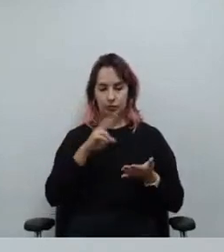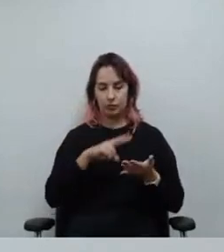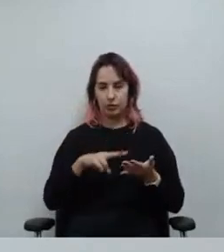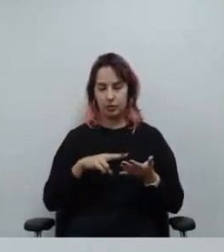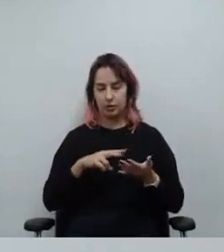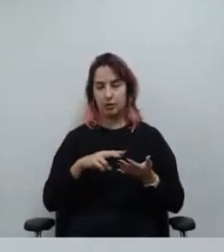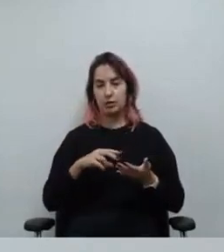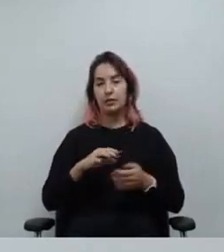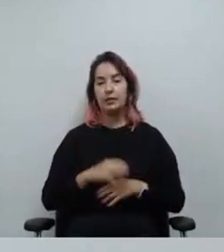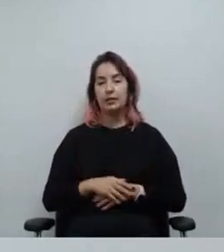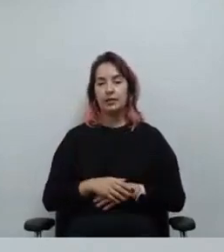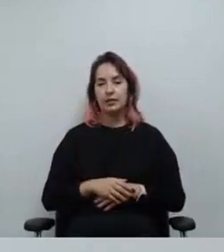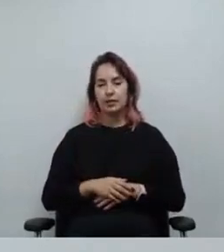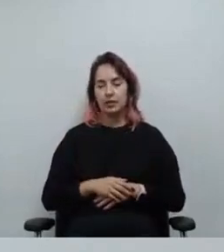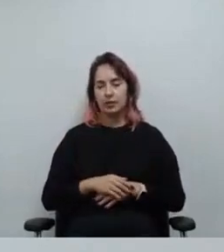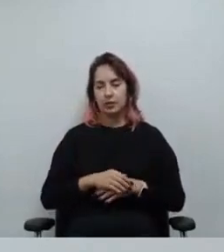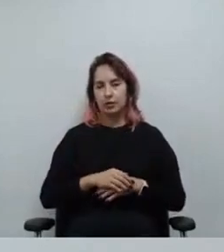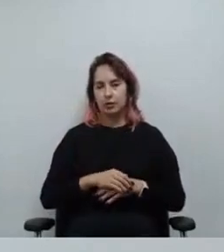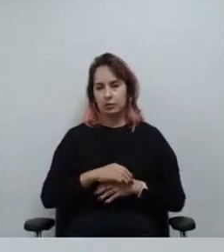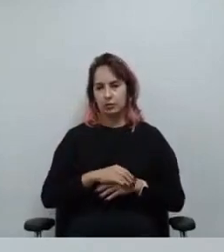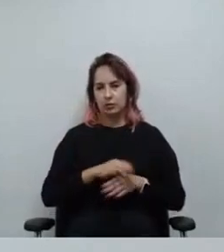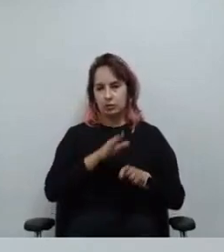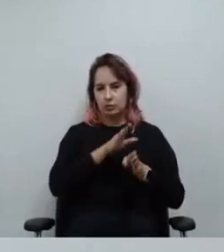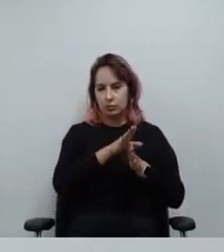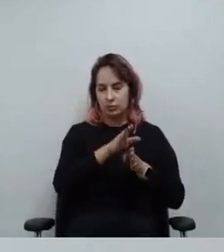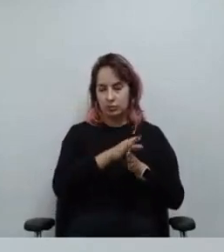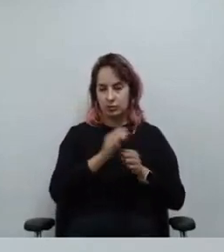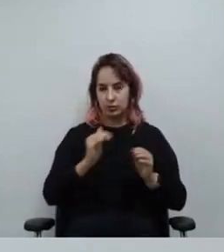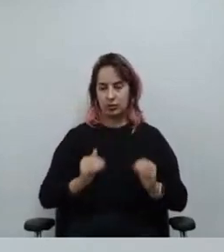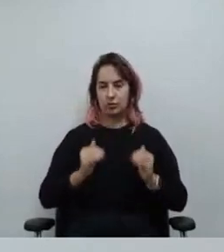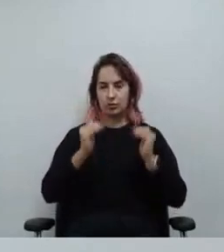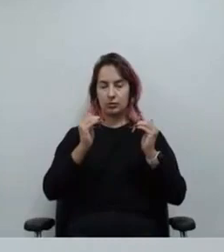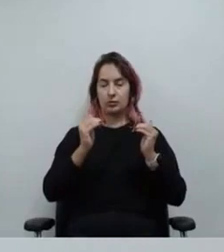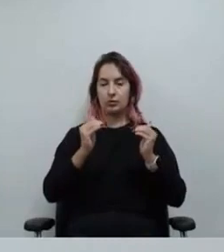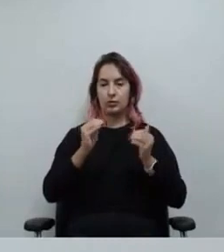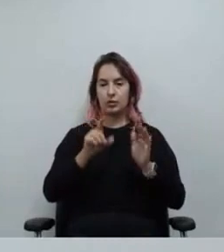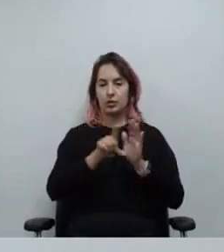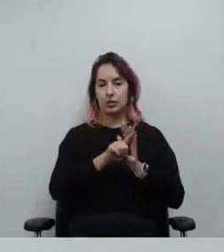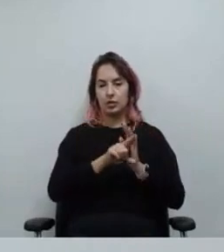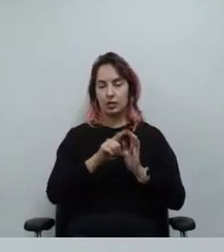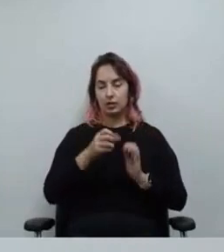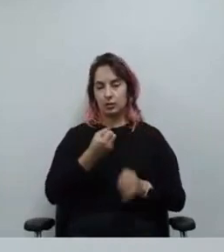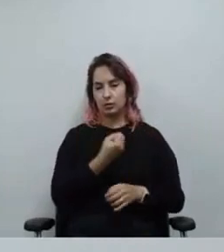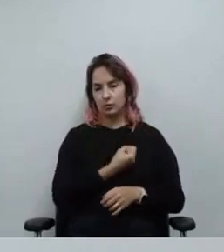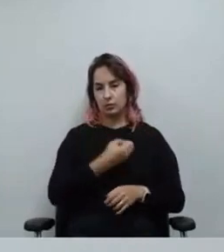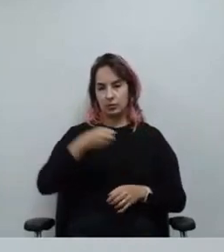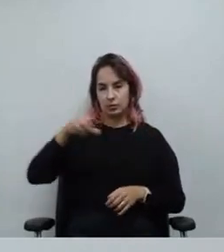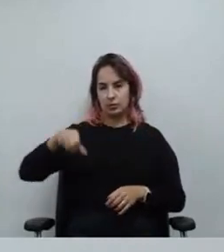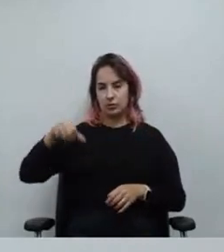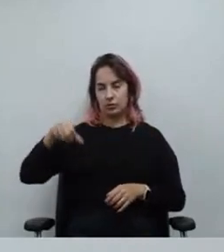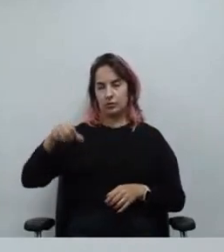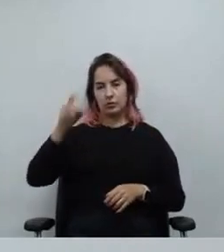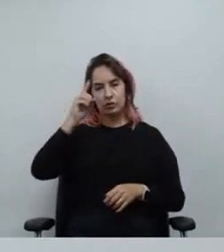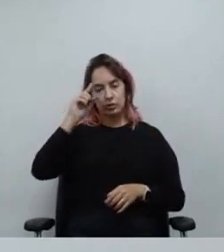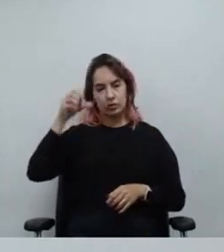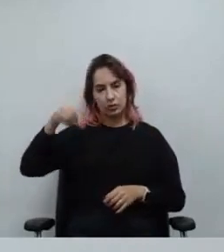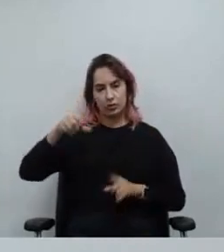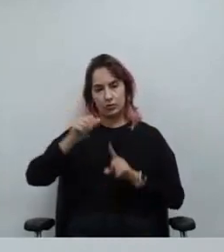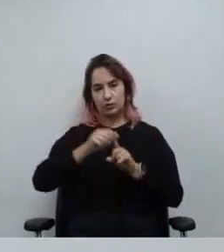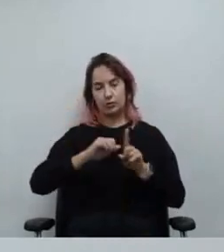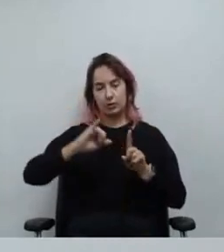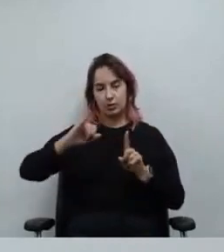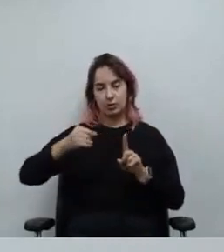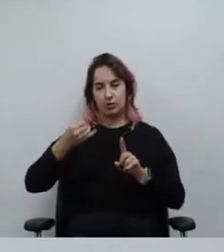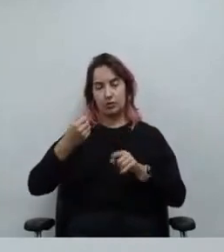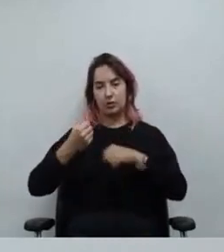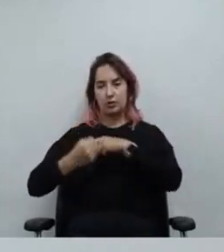Conselho Superior da Defensoria Pública, nos termos do disposto na Lei Complementar Estadual número 988, de 9 de janeiro de 2006, e